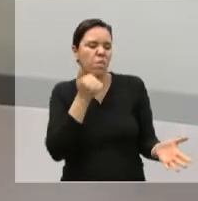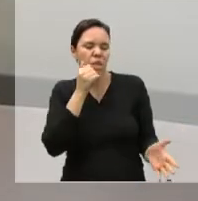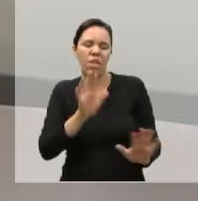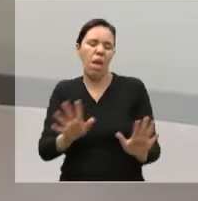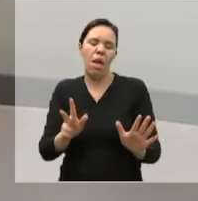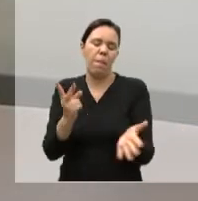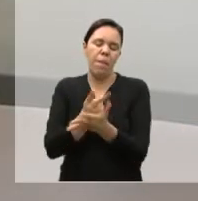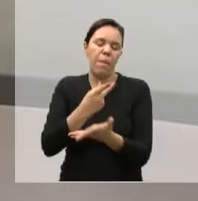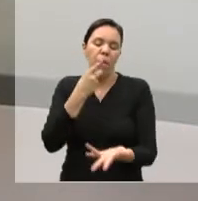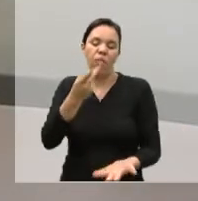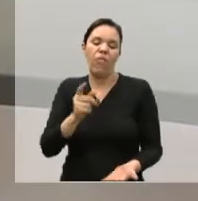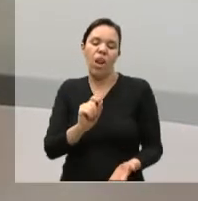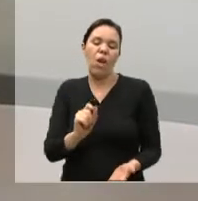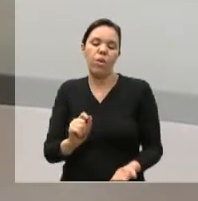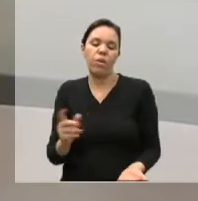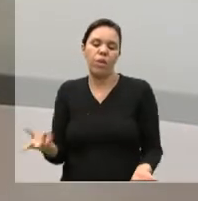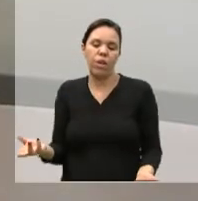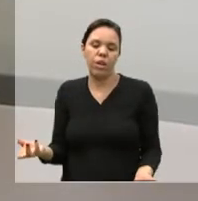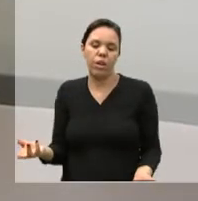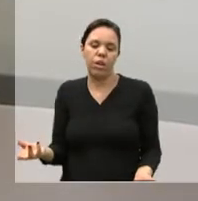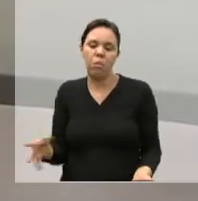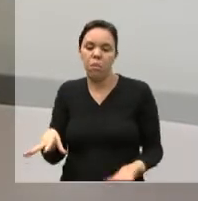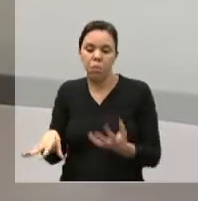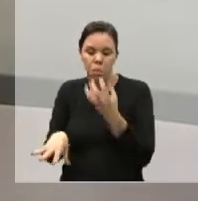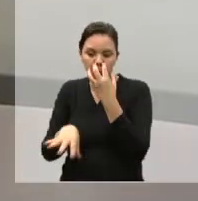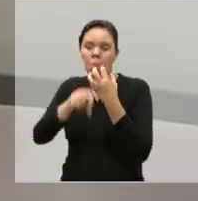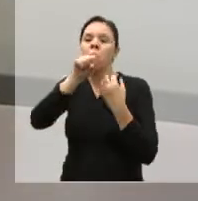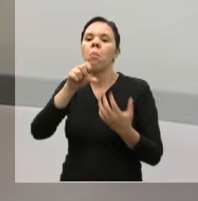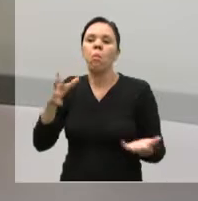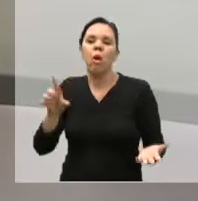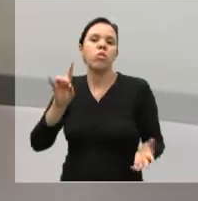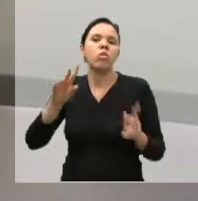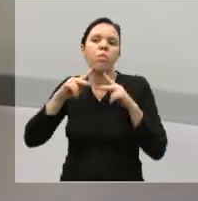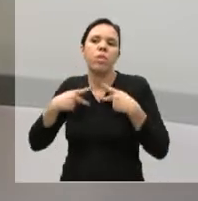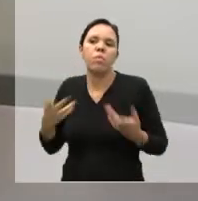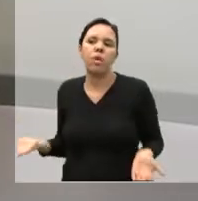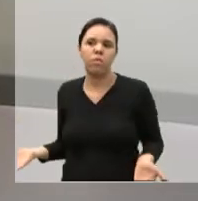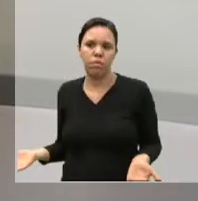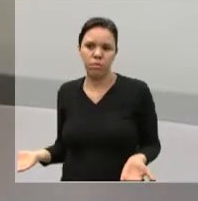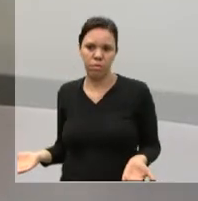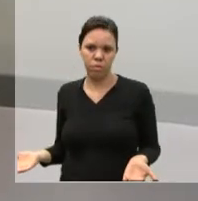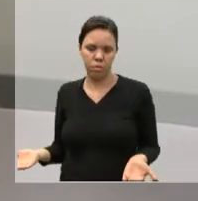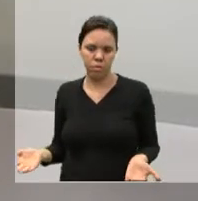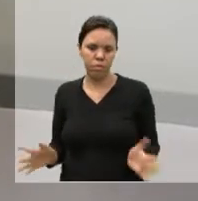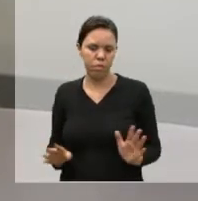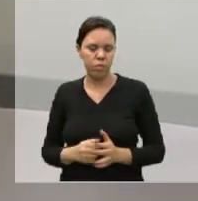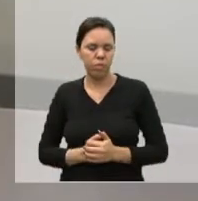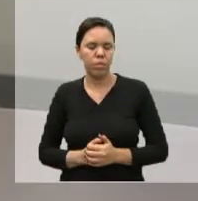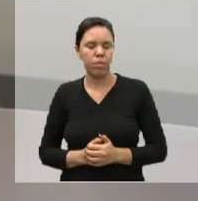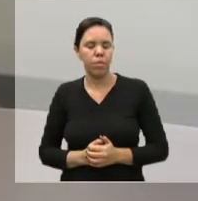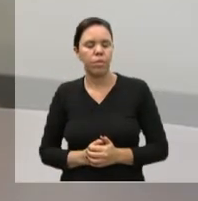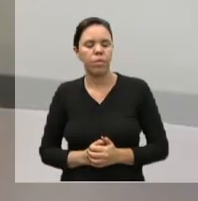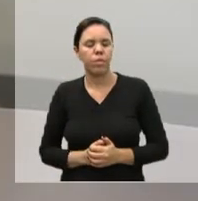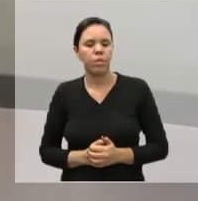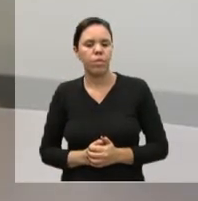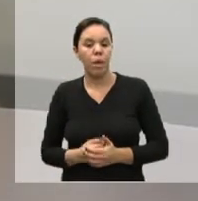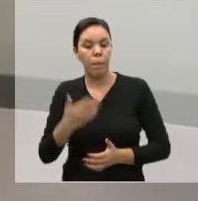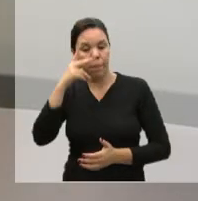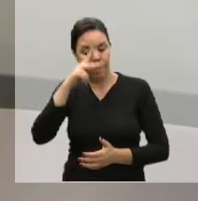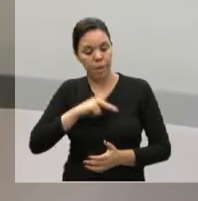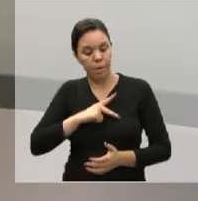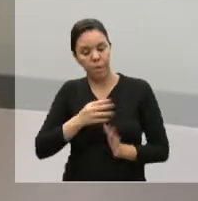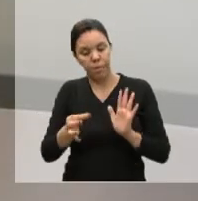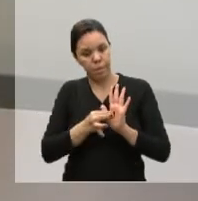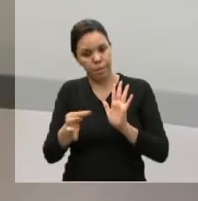que respirar é só para os seres humanos. Então, tipo, pra mim, a mulher,